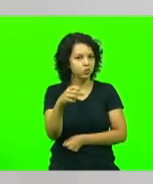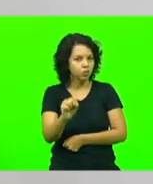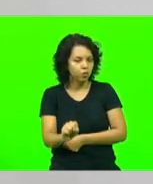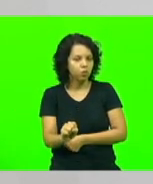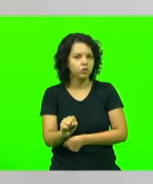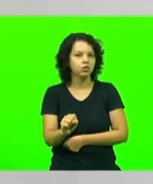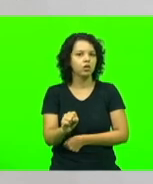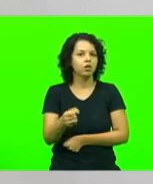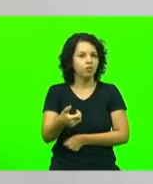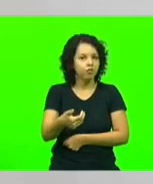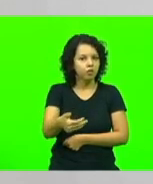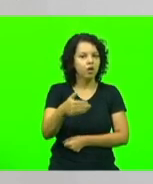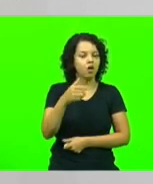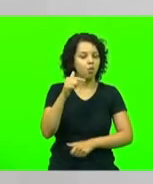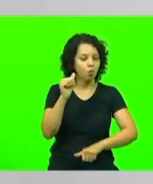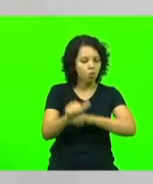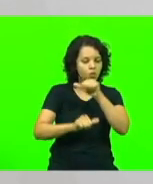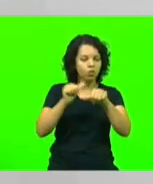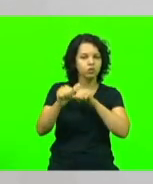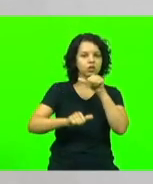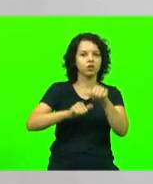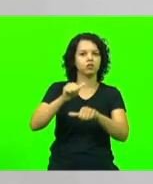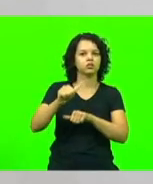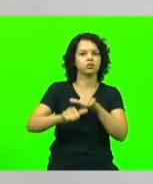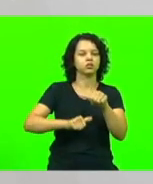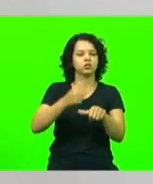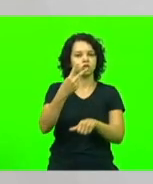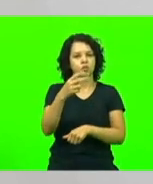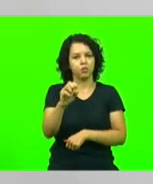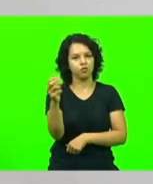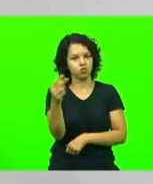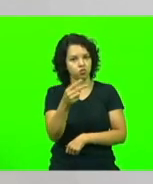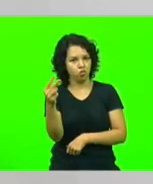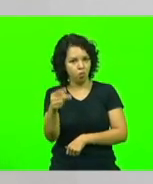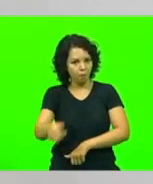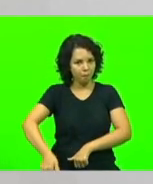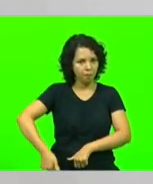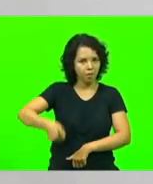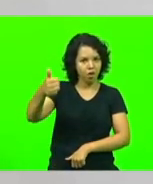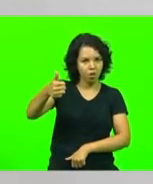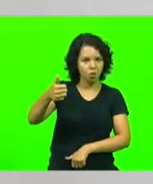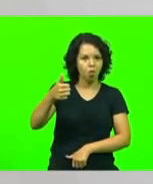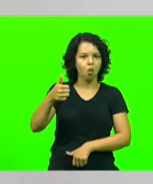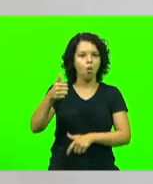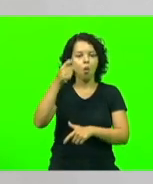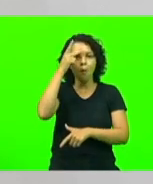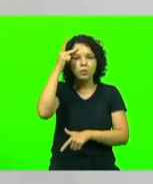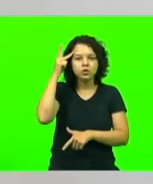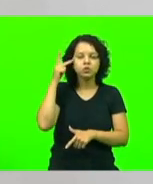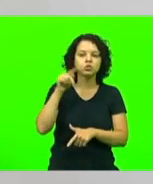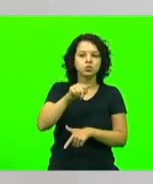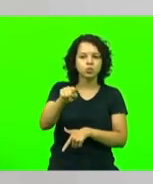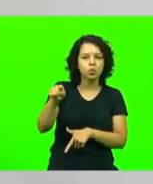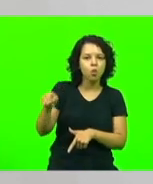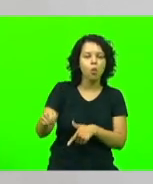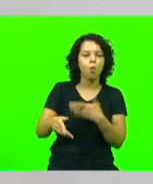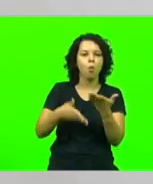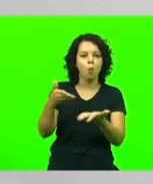grande mudança em 2022, para melhor, onde as pessoas serão tratadas de forma